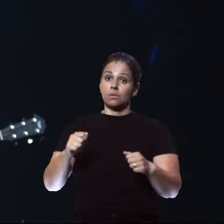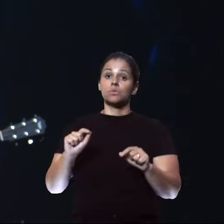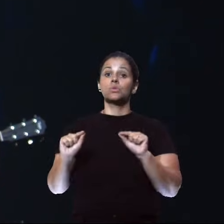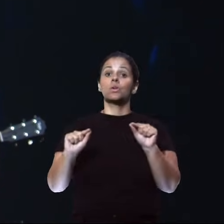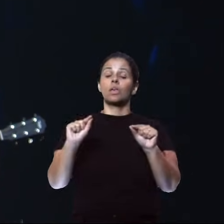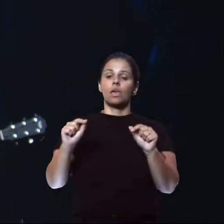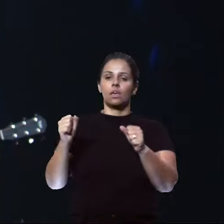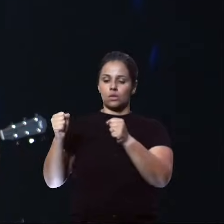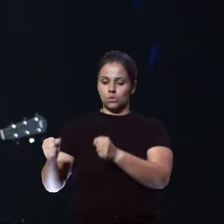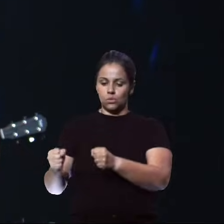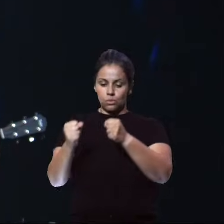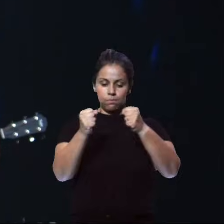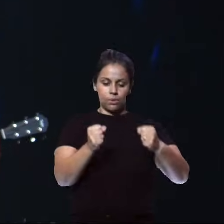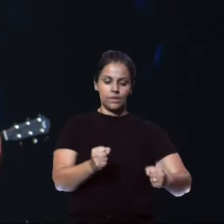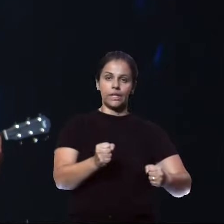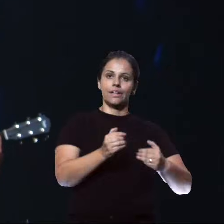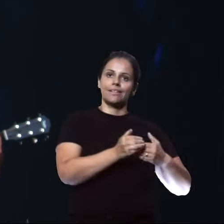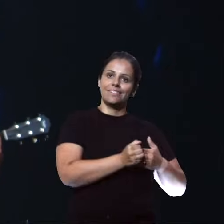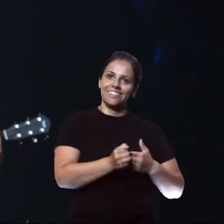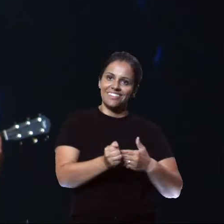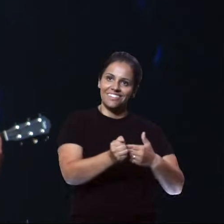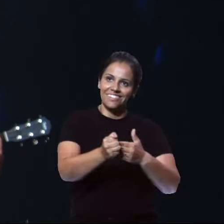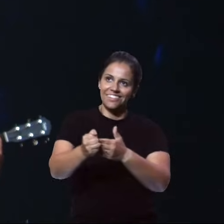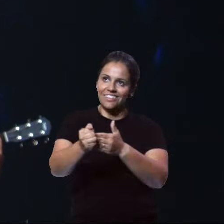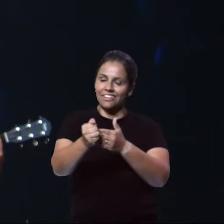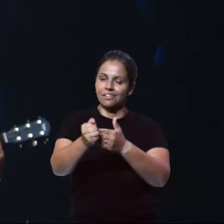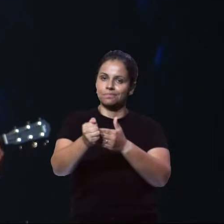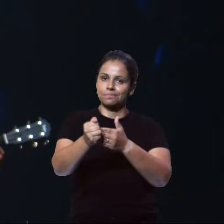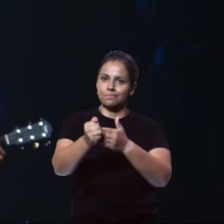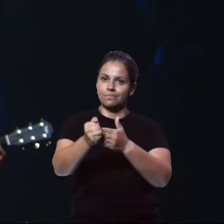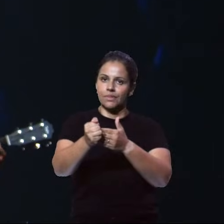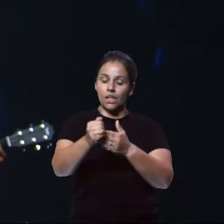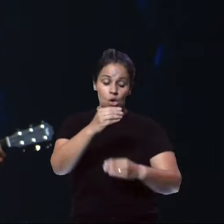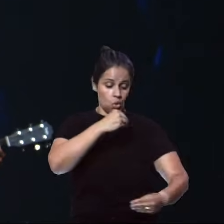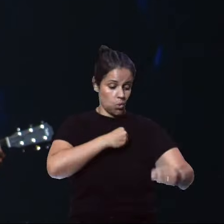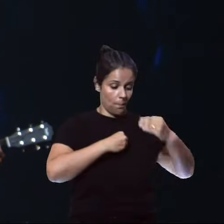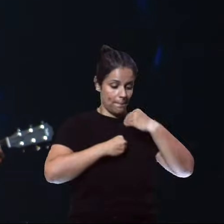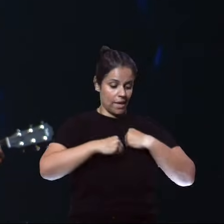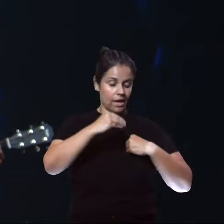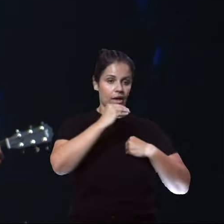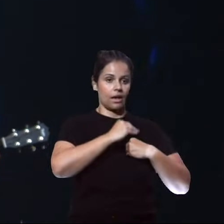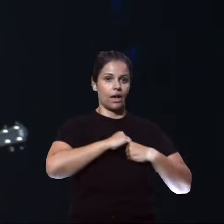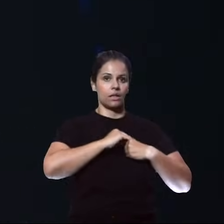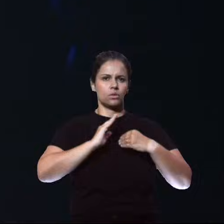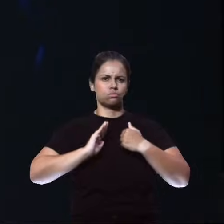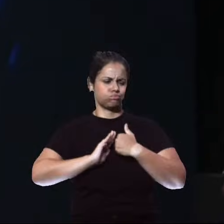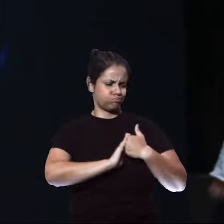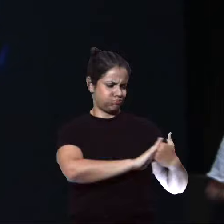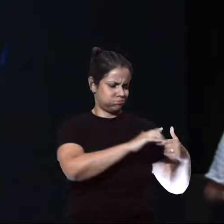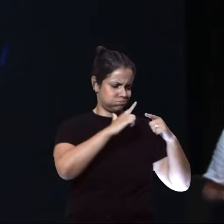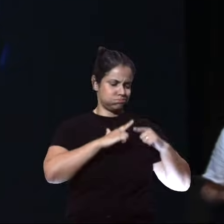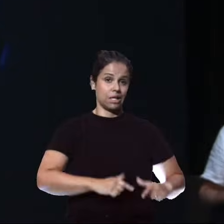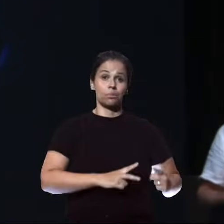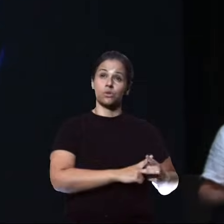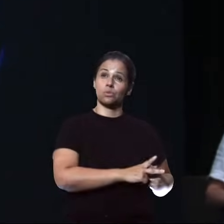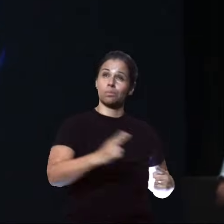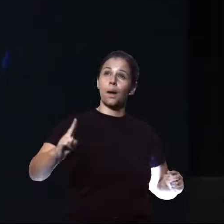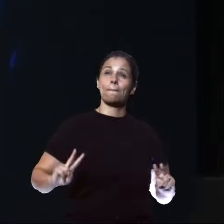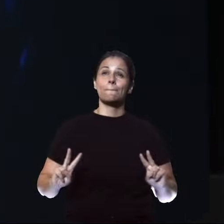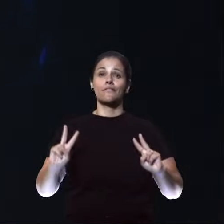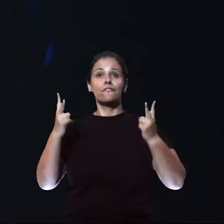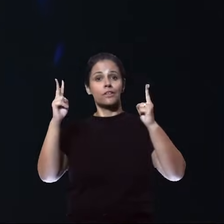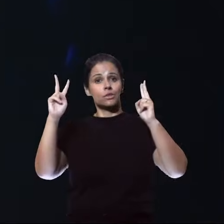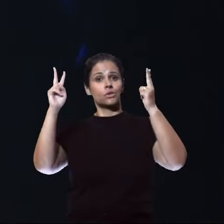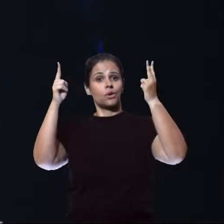vidas, nós vamos vencer o pecado. Porque a santificação só acontece quando nós damos ouvido ao Espírito de